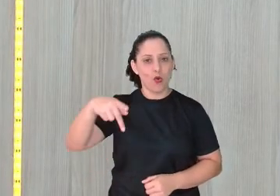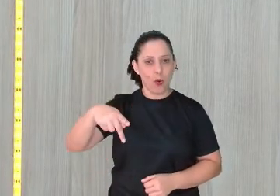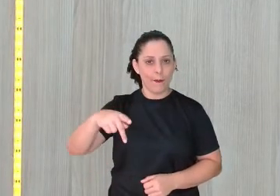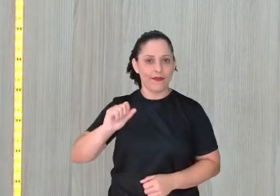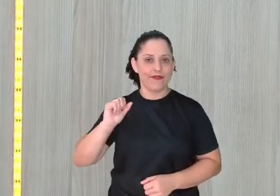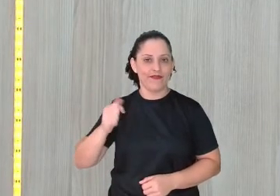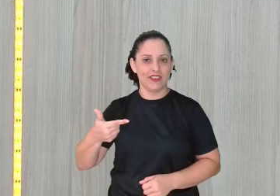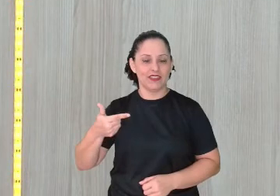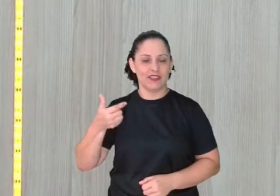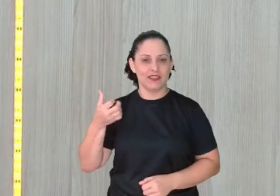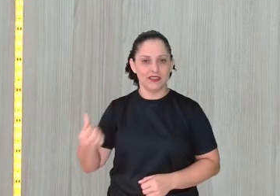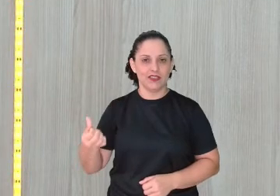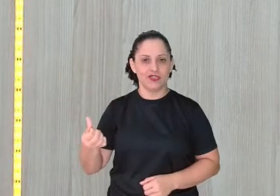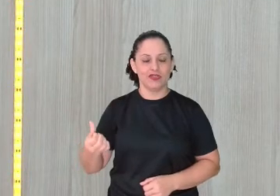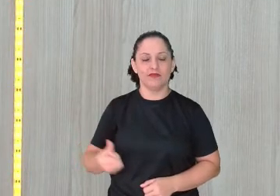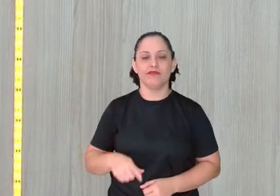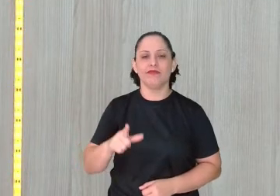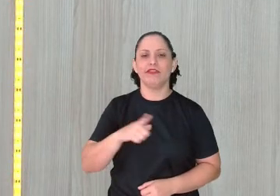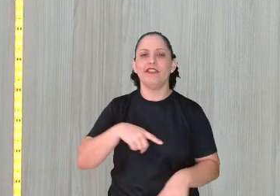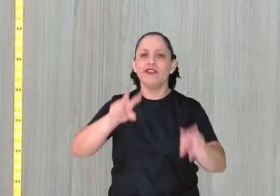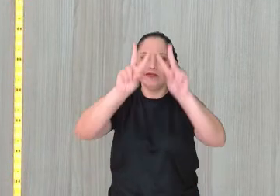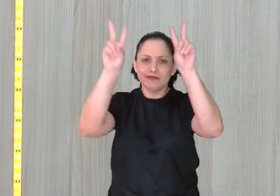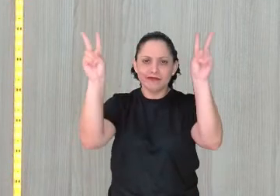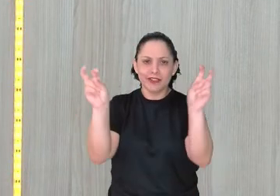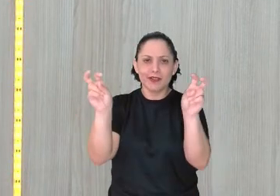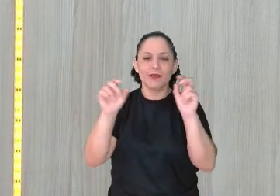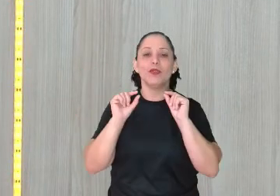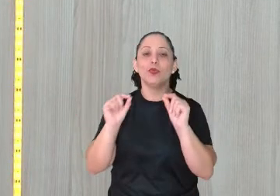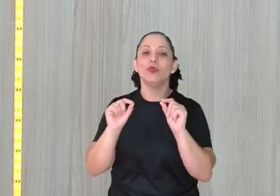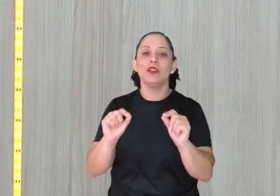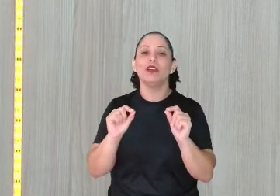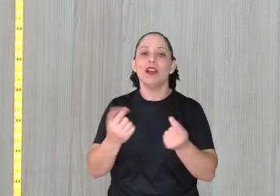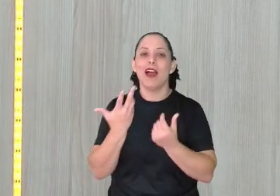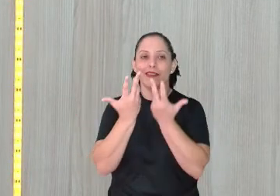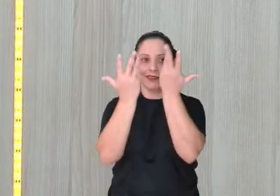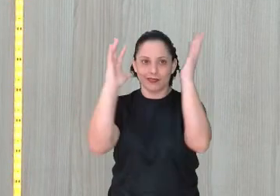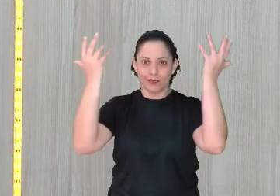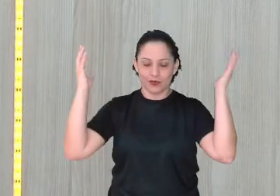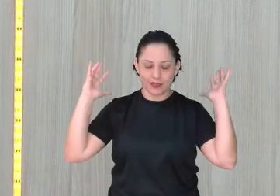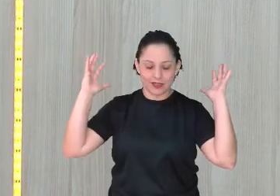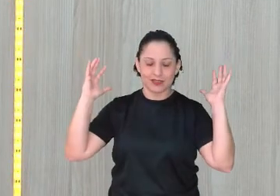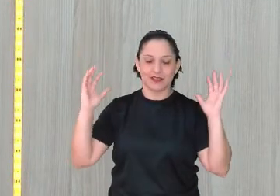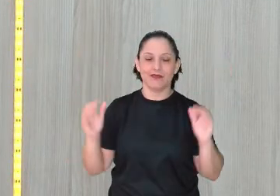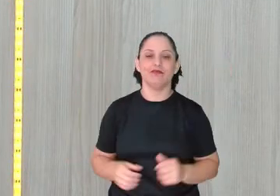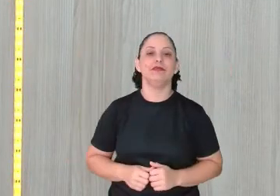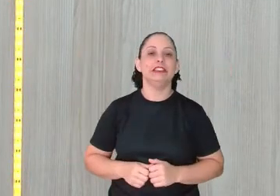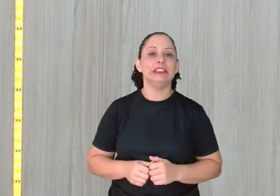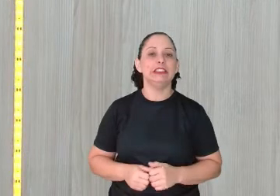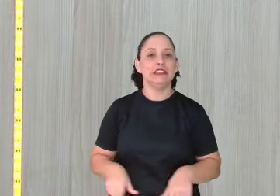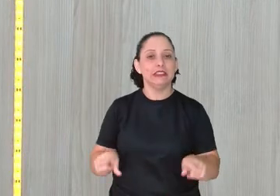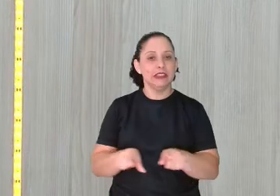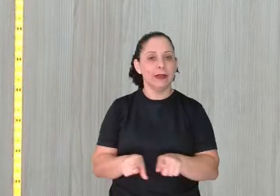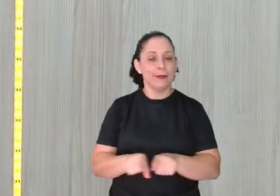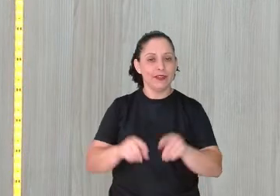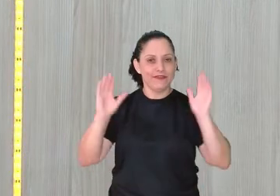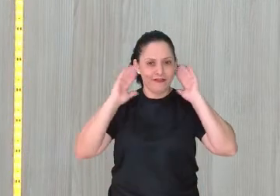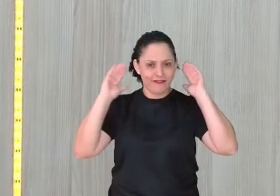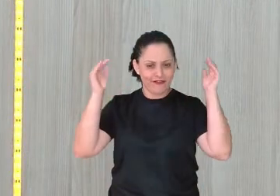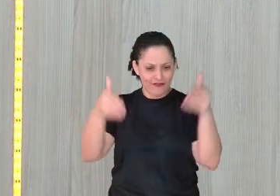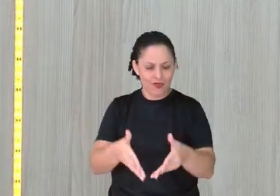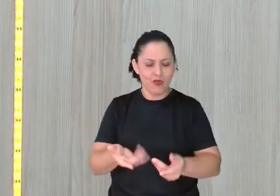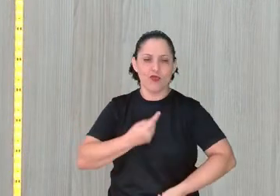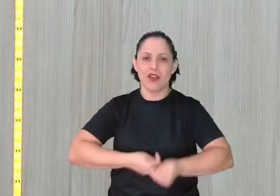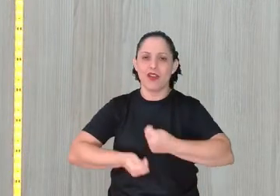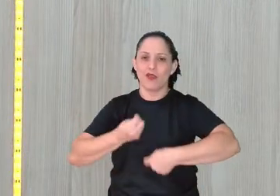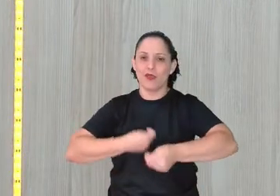aí como pauta as questões ambientais e que trabalham questões sobre a economia